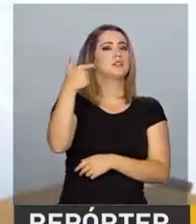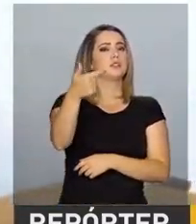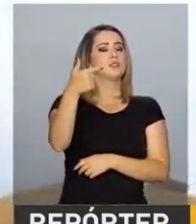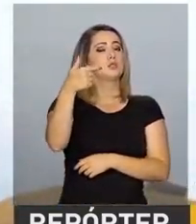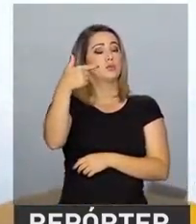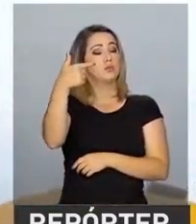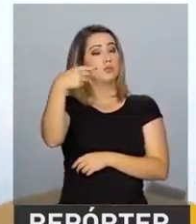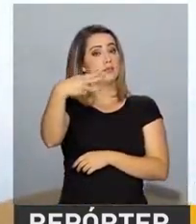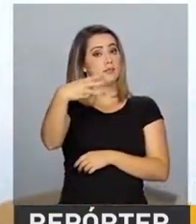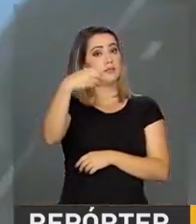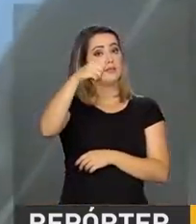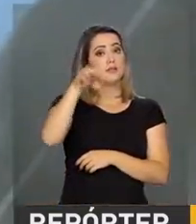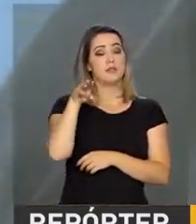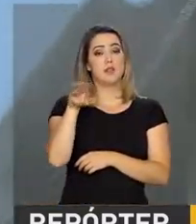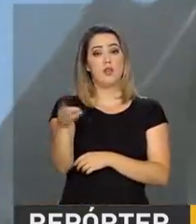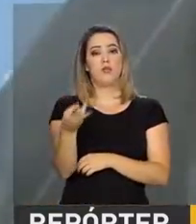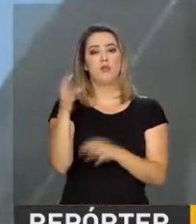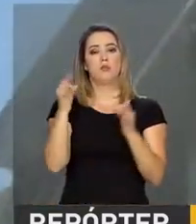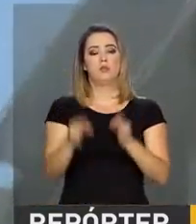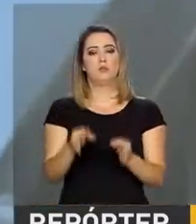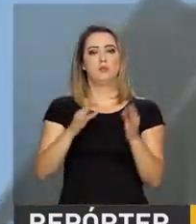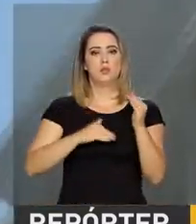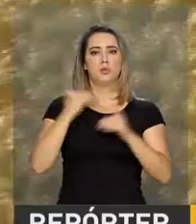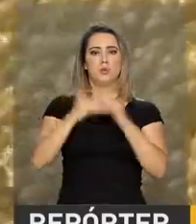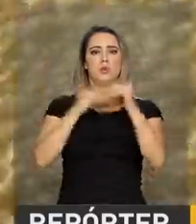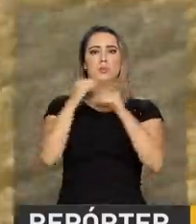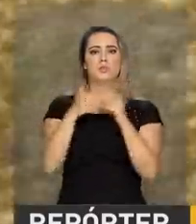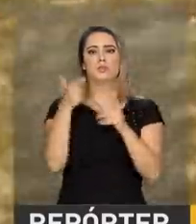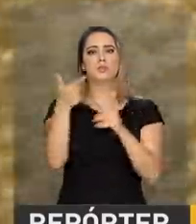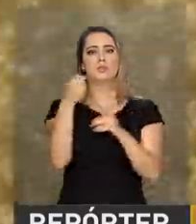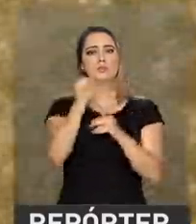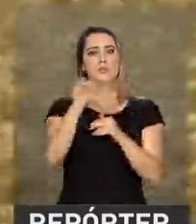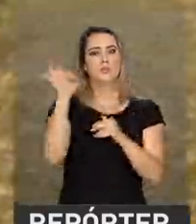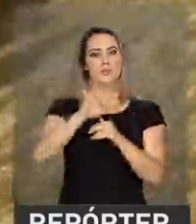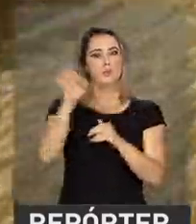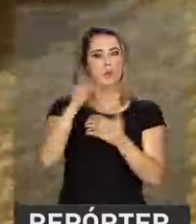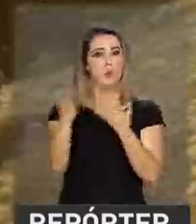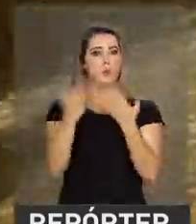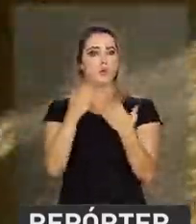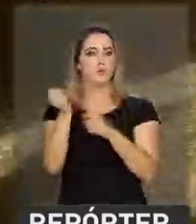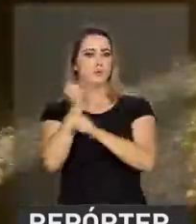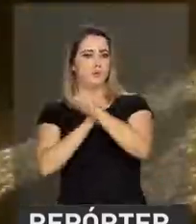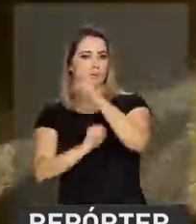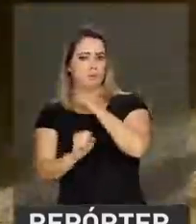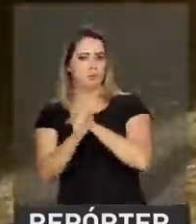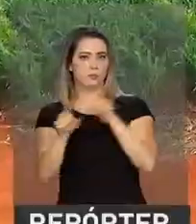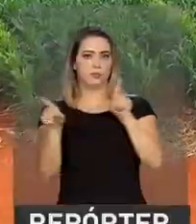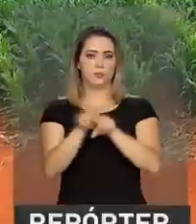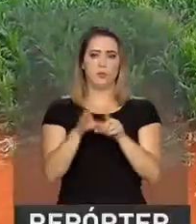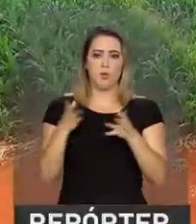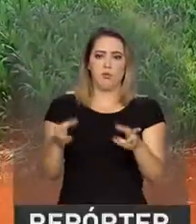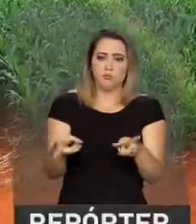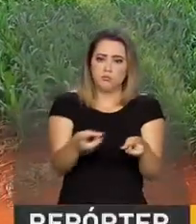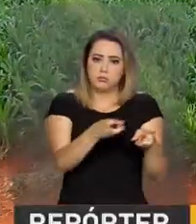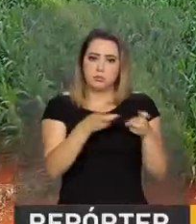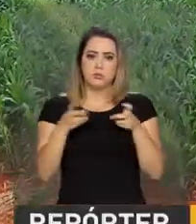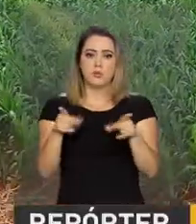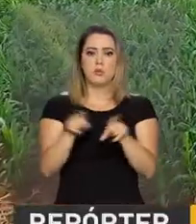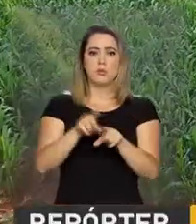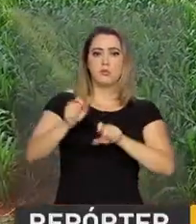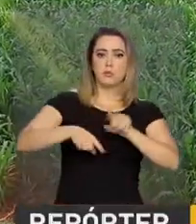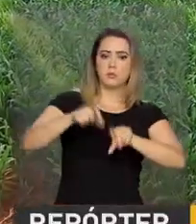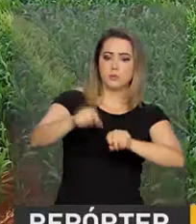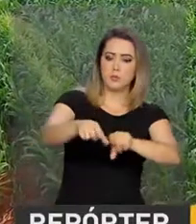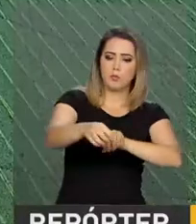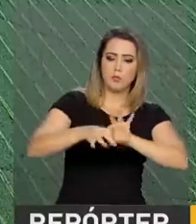toneladas um crescimento de 28% em relação à safra anterior a estimativa para a área plantada também